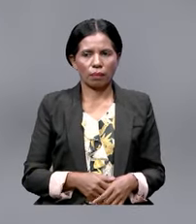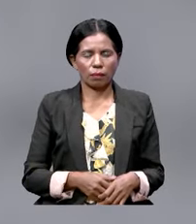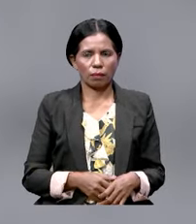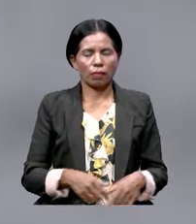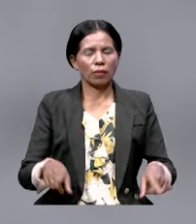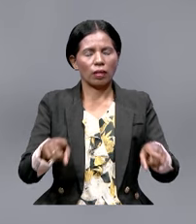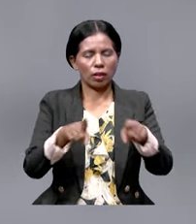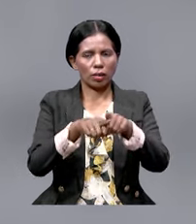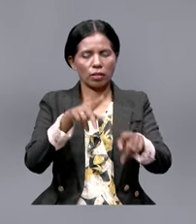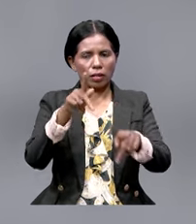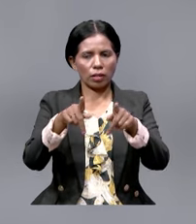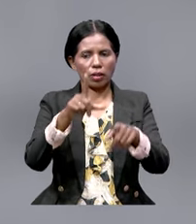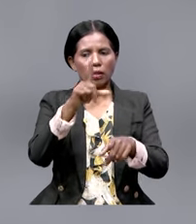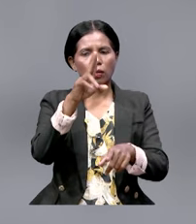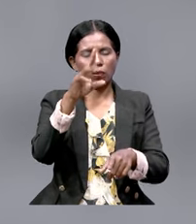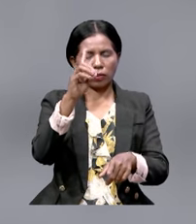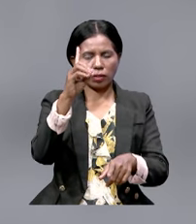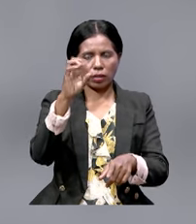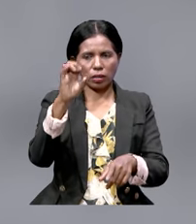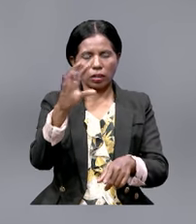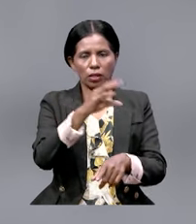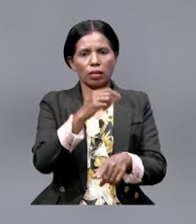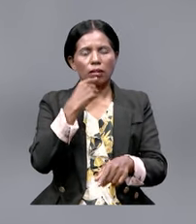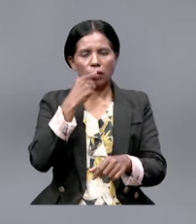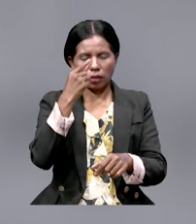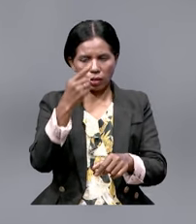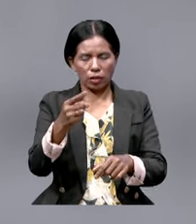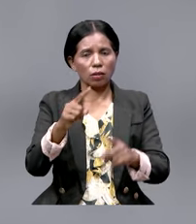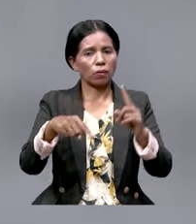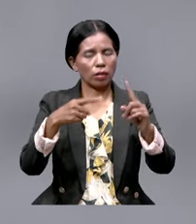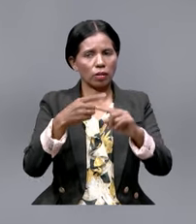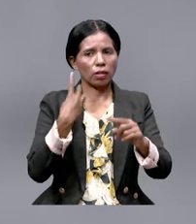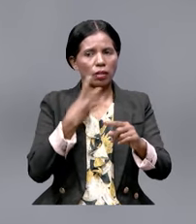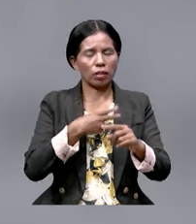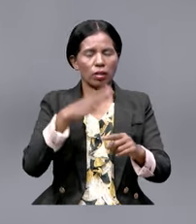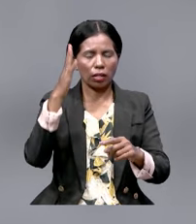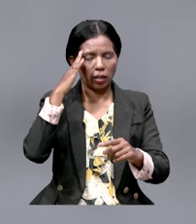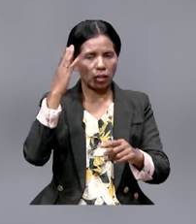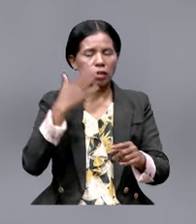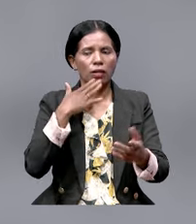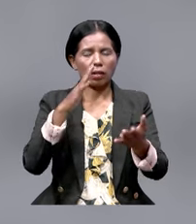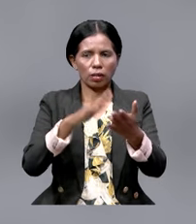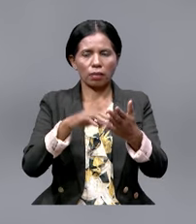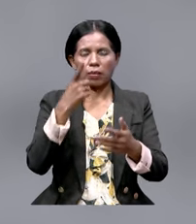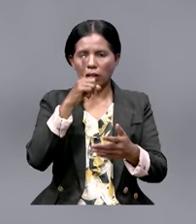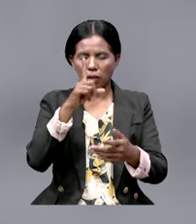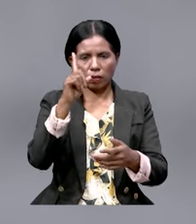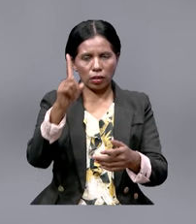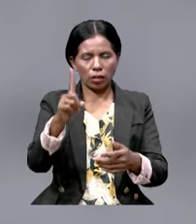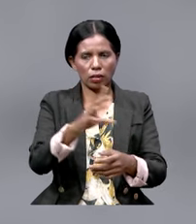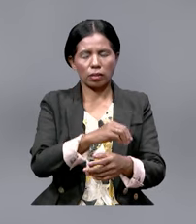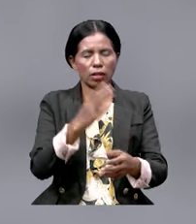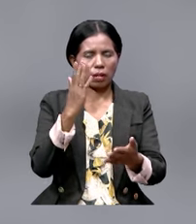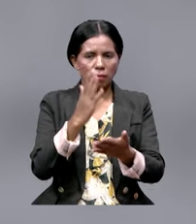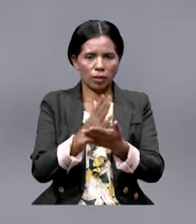Nessa filósofo Ludwig Wittgenstein hateten, onhira itani conhecimento la dia ba língua ida, se limita